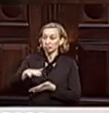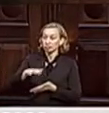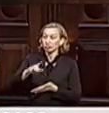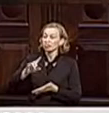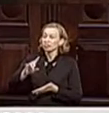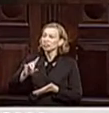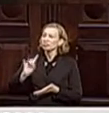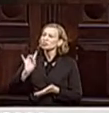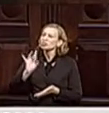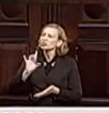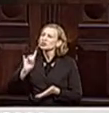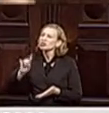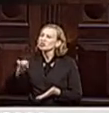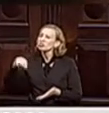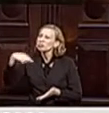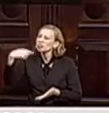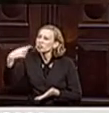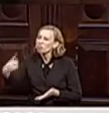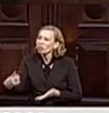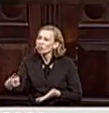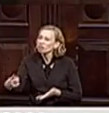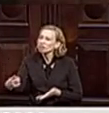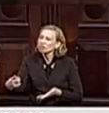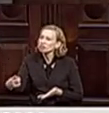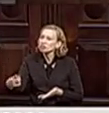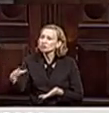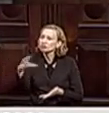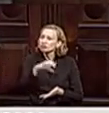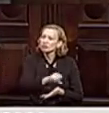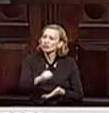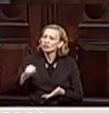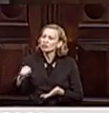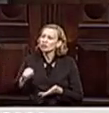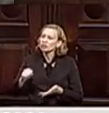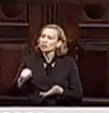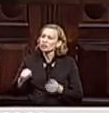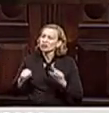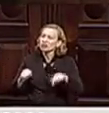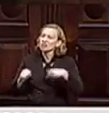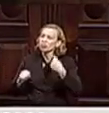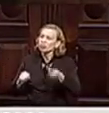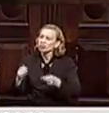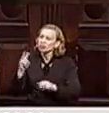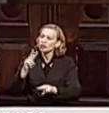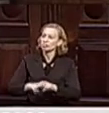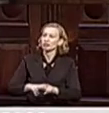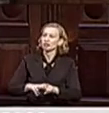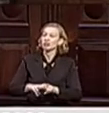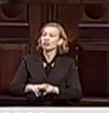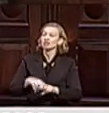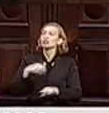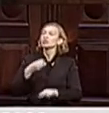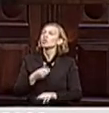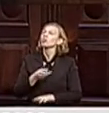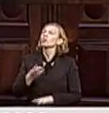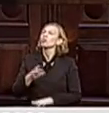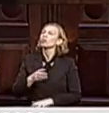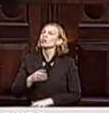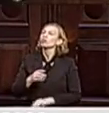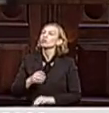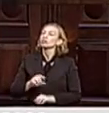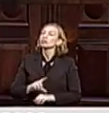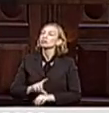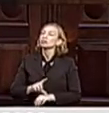de cassado é que veio a ordem de prisão. Mas enquanto o deputado Eduardo Cunha